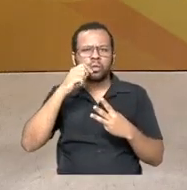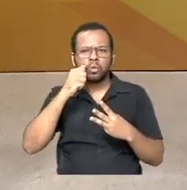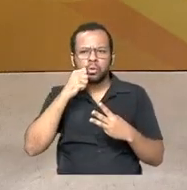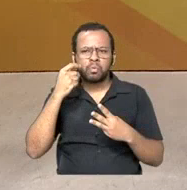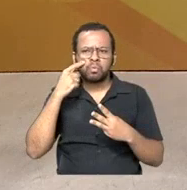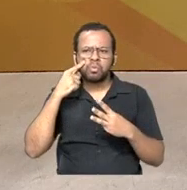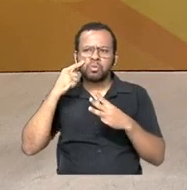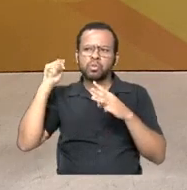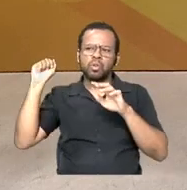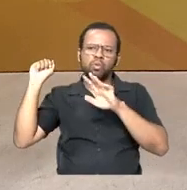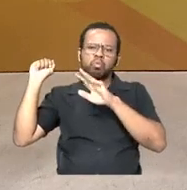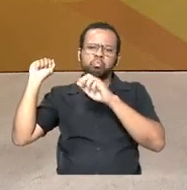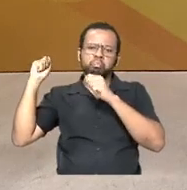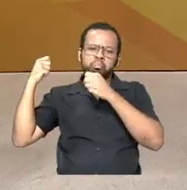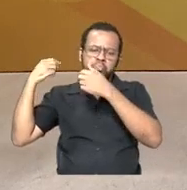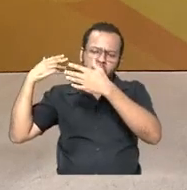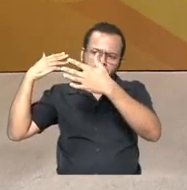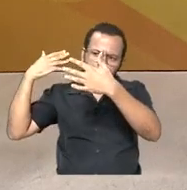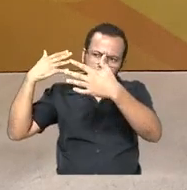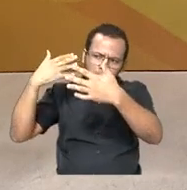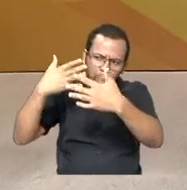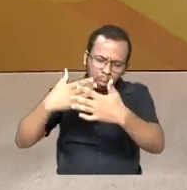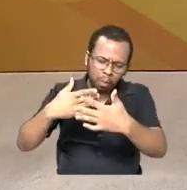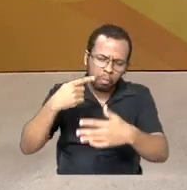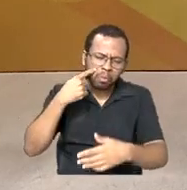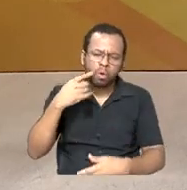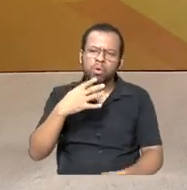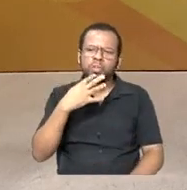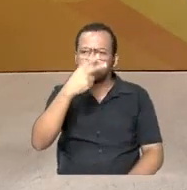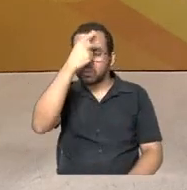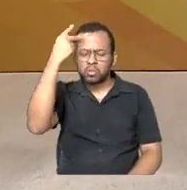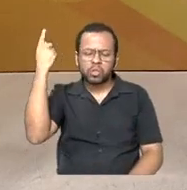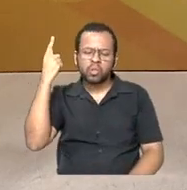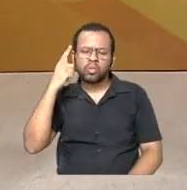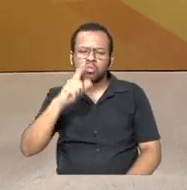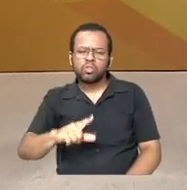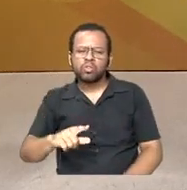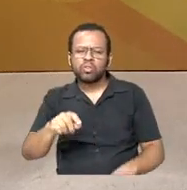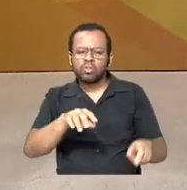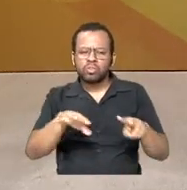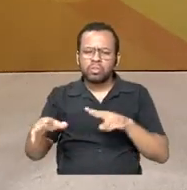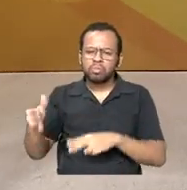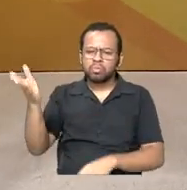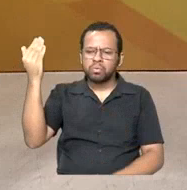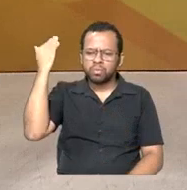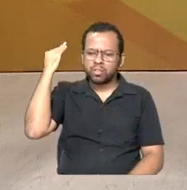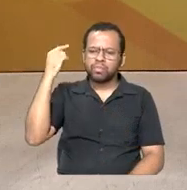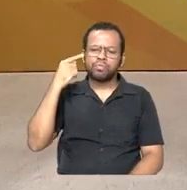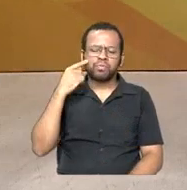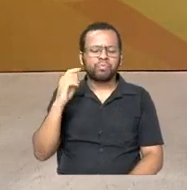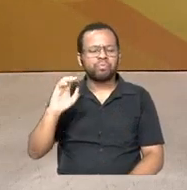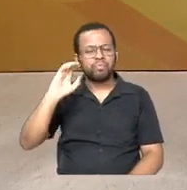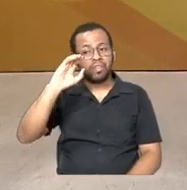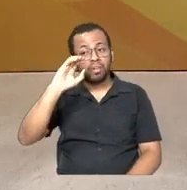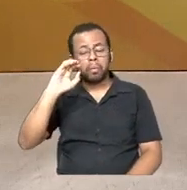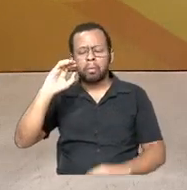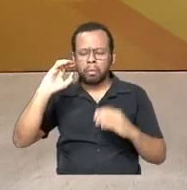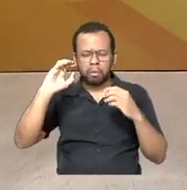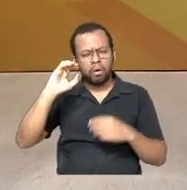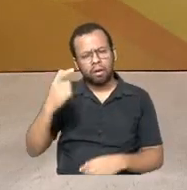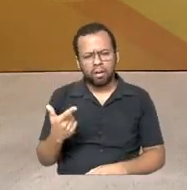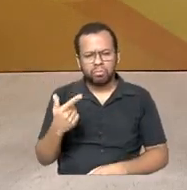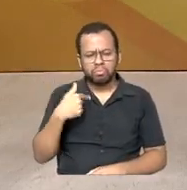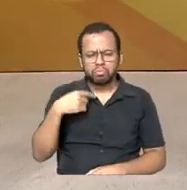caravana passou por essa cidade conhecendo os contemplados da semana passada e claro que a gente agora vai conferir